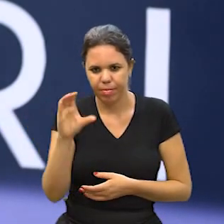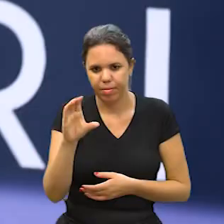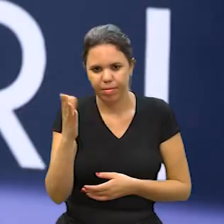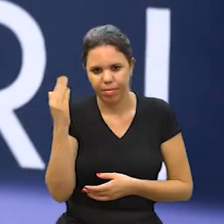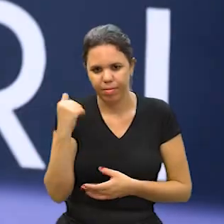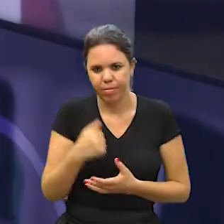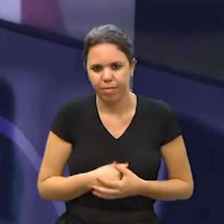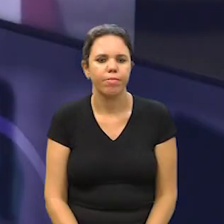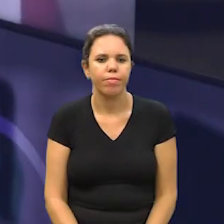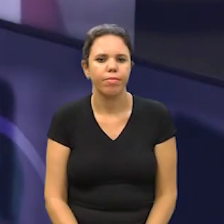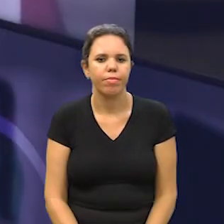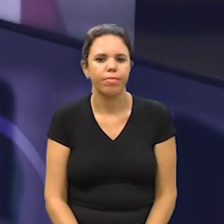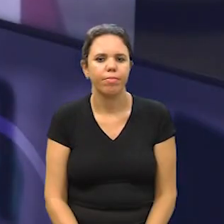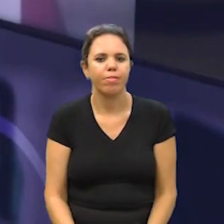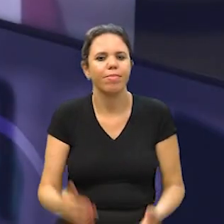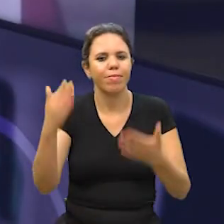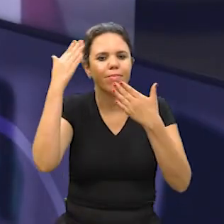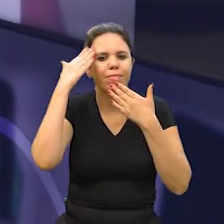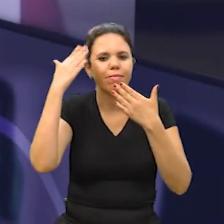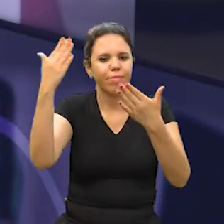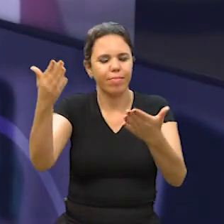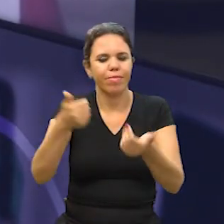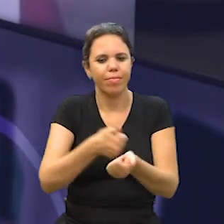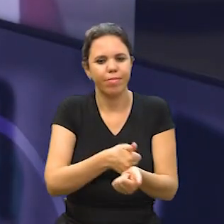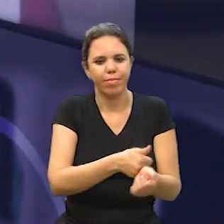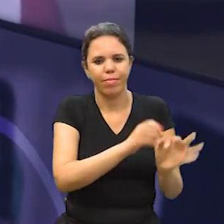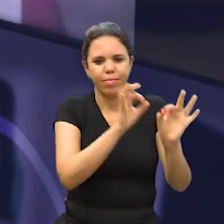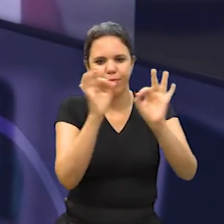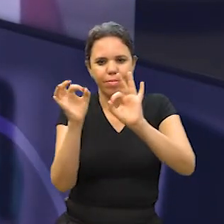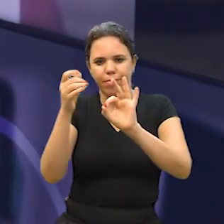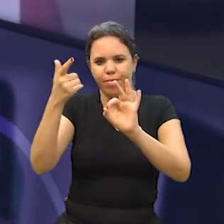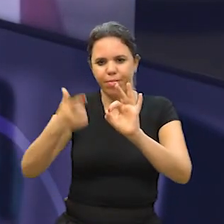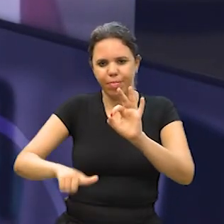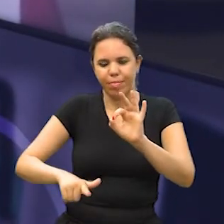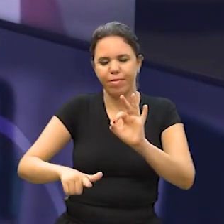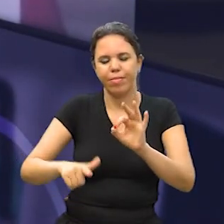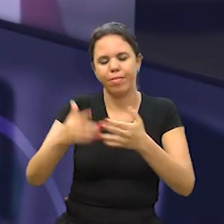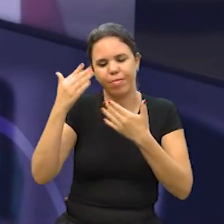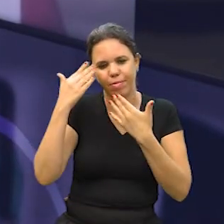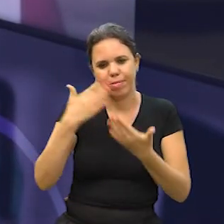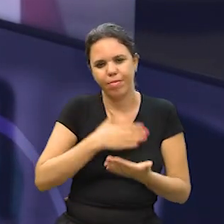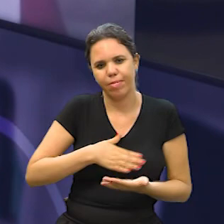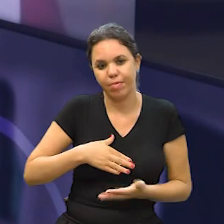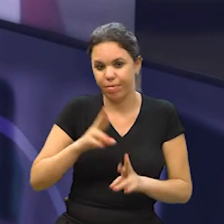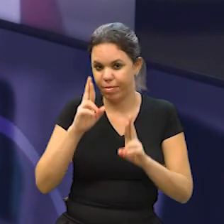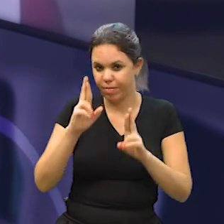você sabe. Muito obrigada pela sua companhia, mais uma vez eu te agradeço e